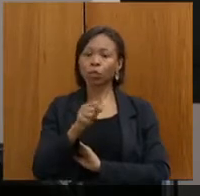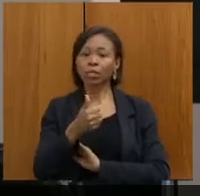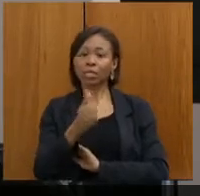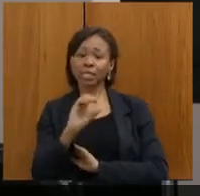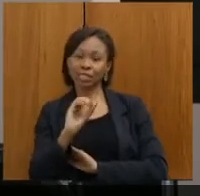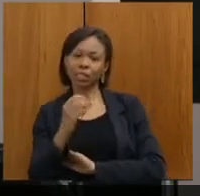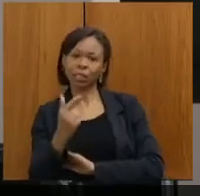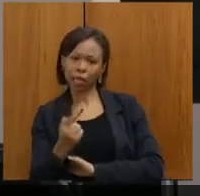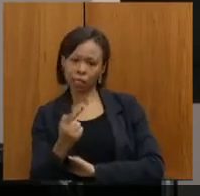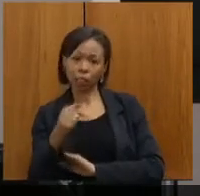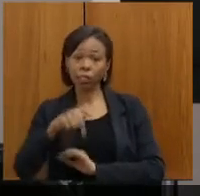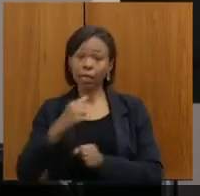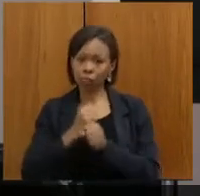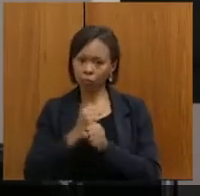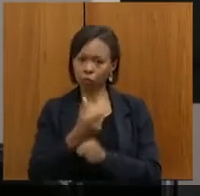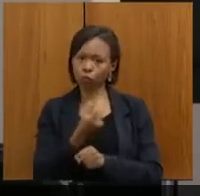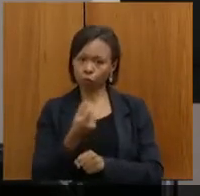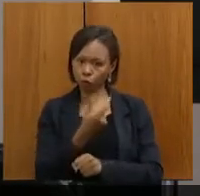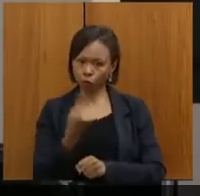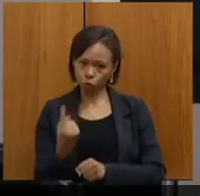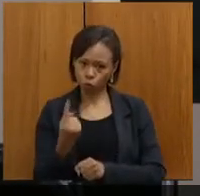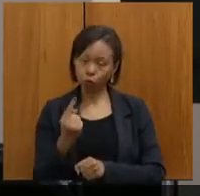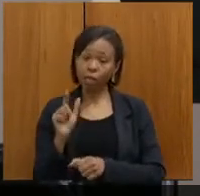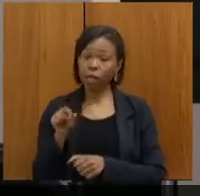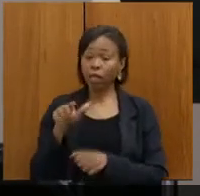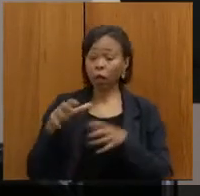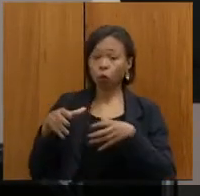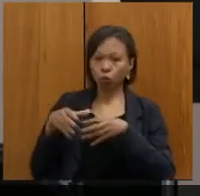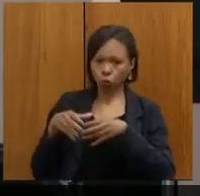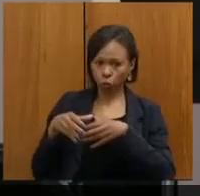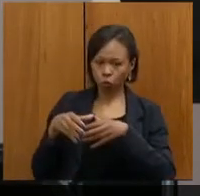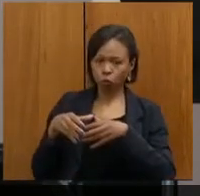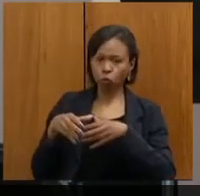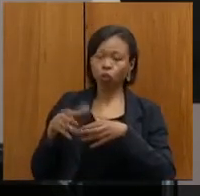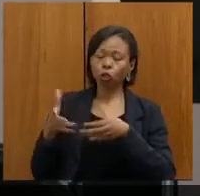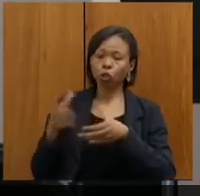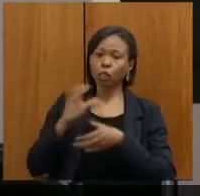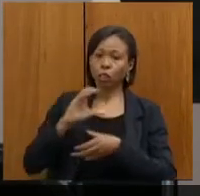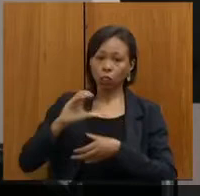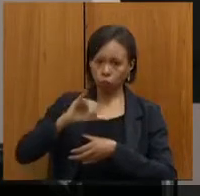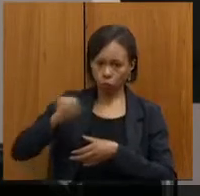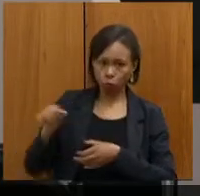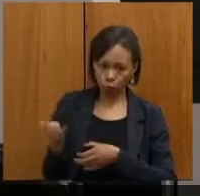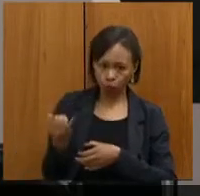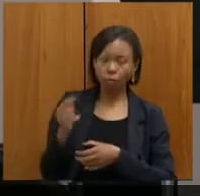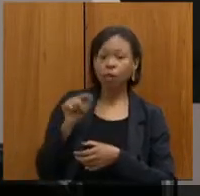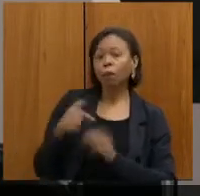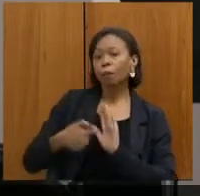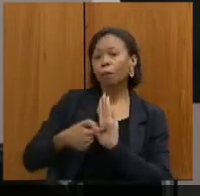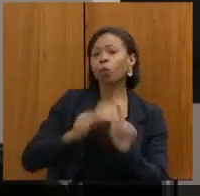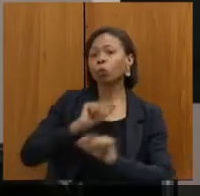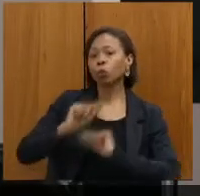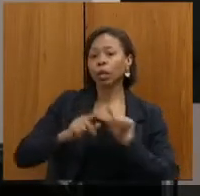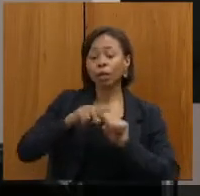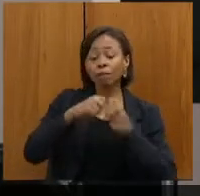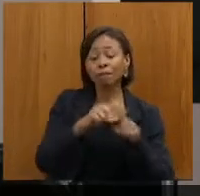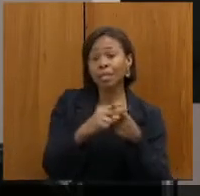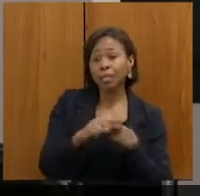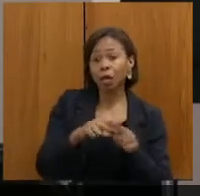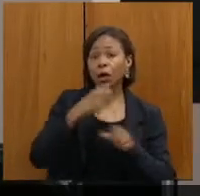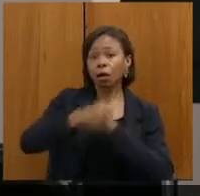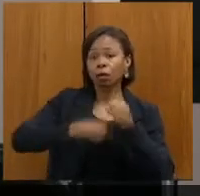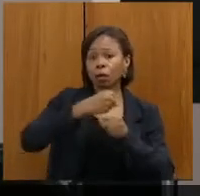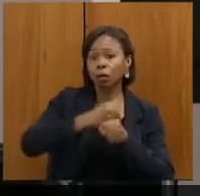agora de 2021 que está na comissão de constituição e justiça que estabelece a revisão anual dos